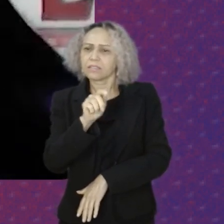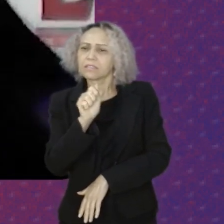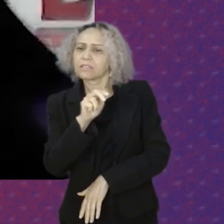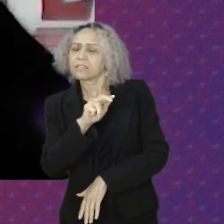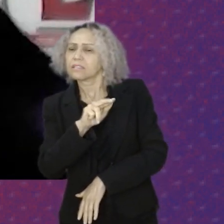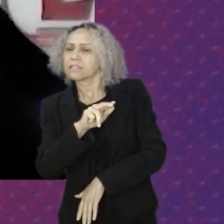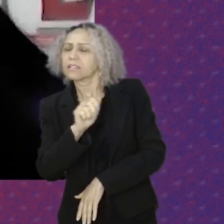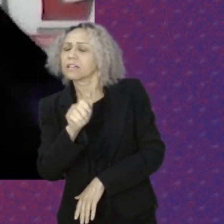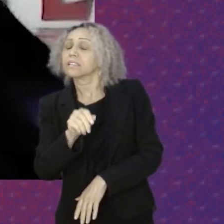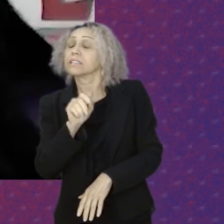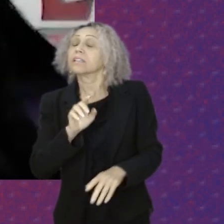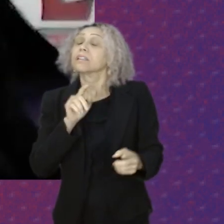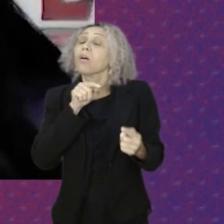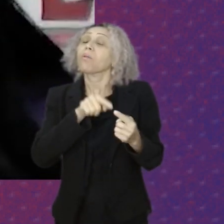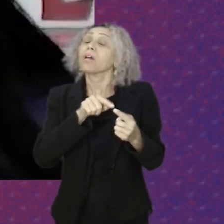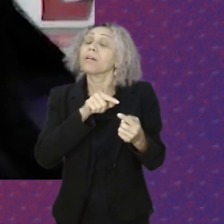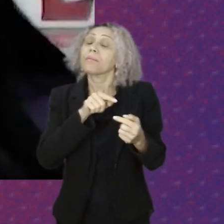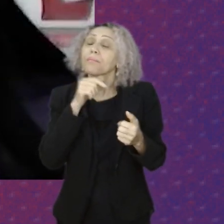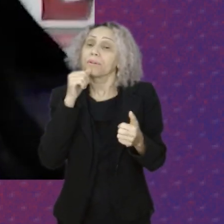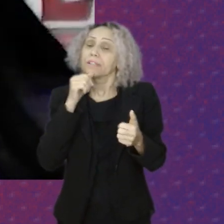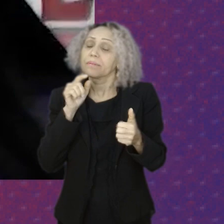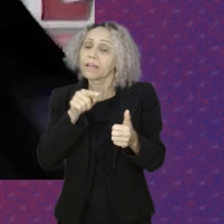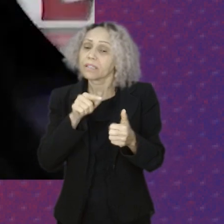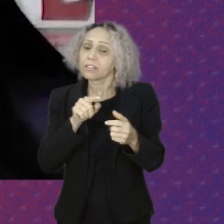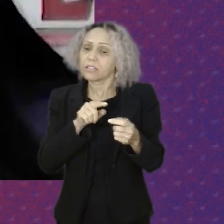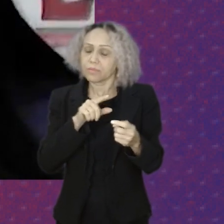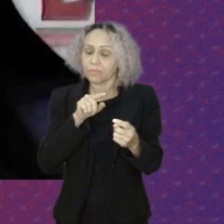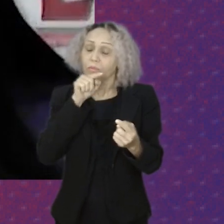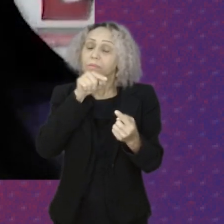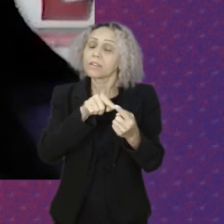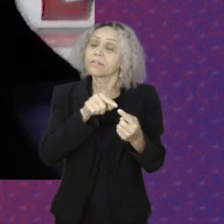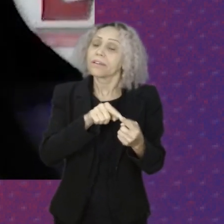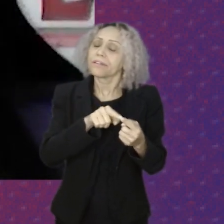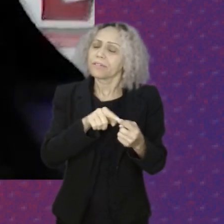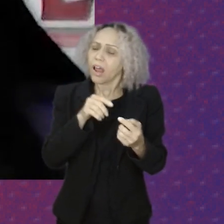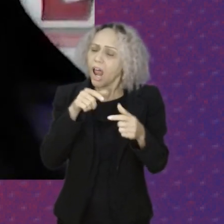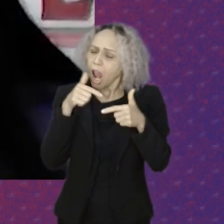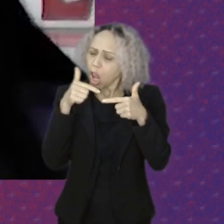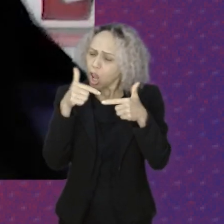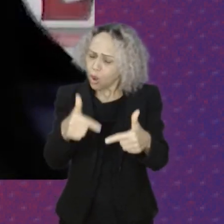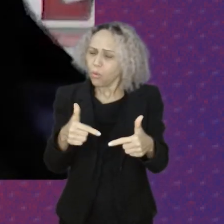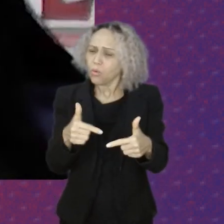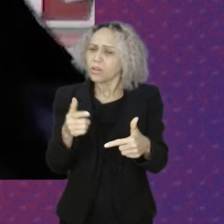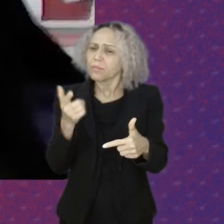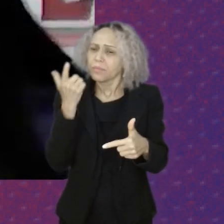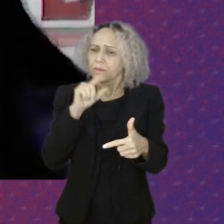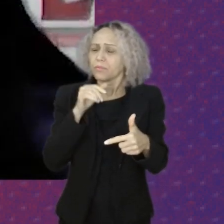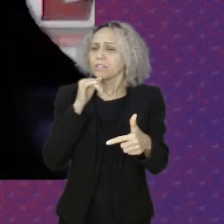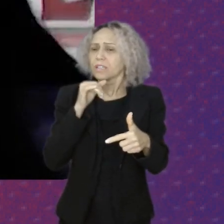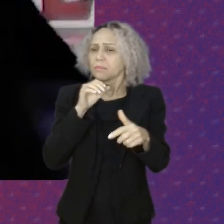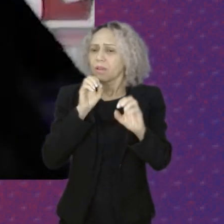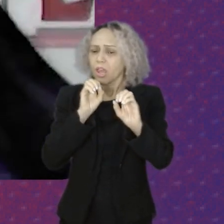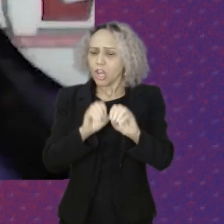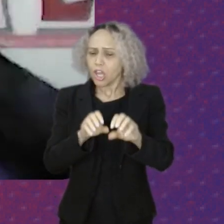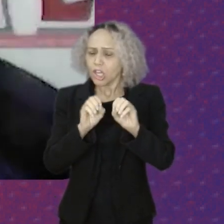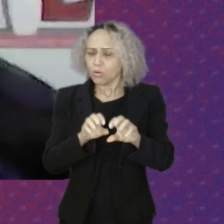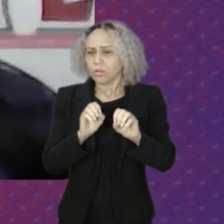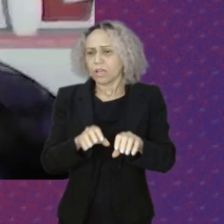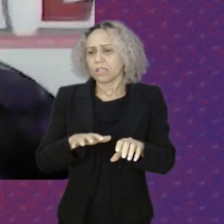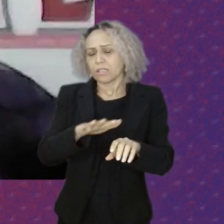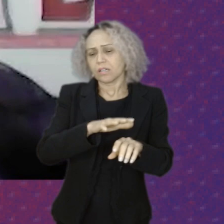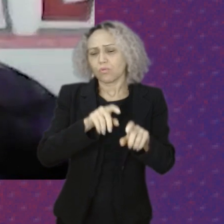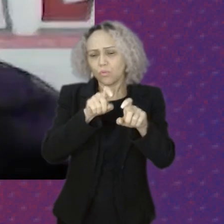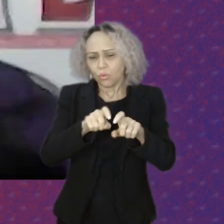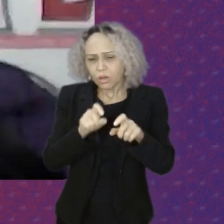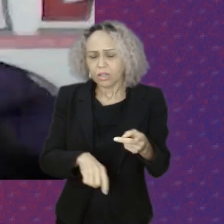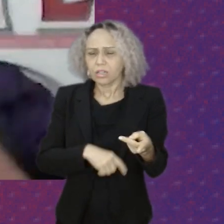saúde, previdência, porque essa negação dos direitos, ela é mais forte, inclusive,